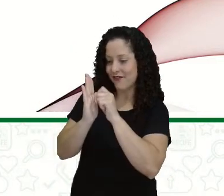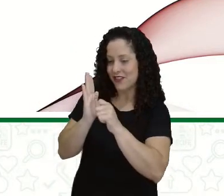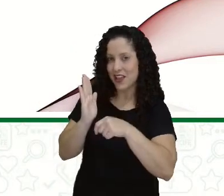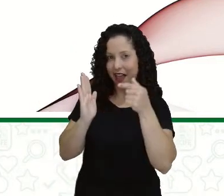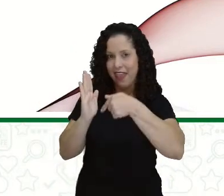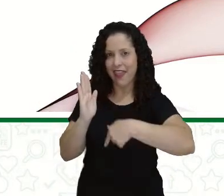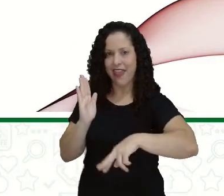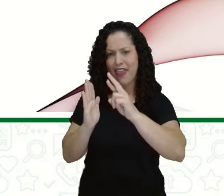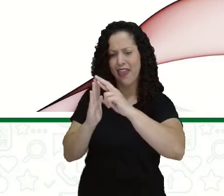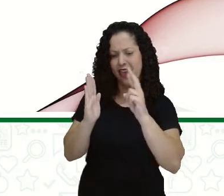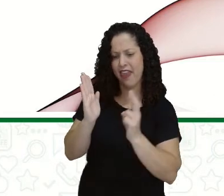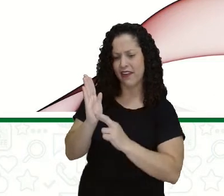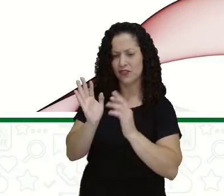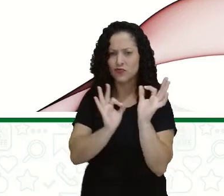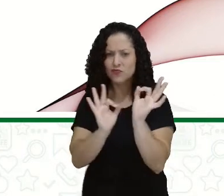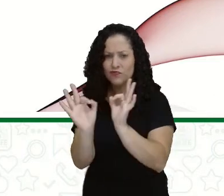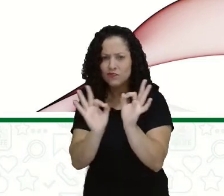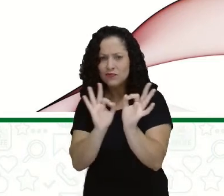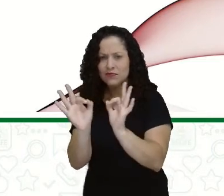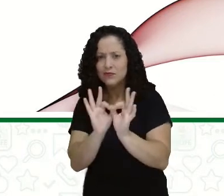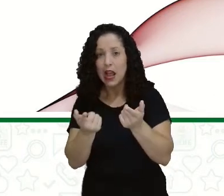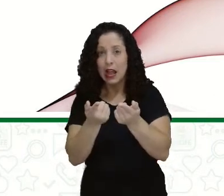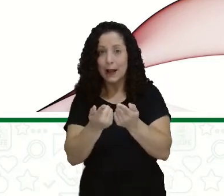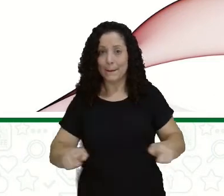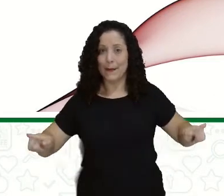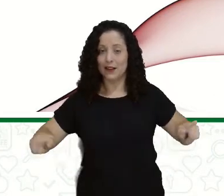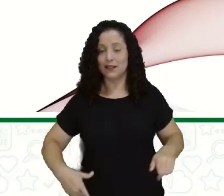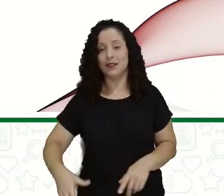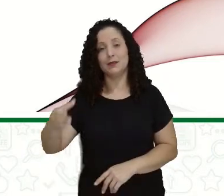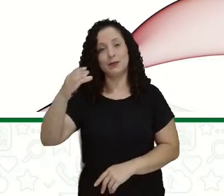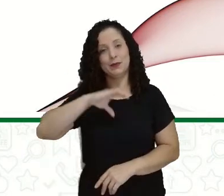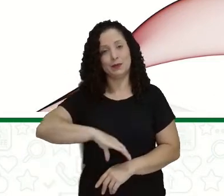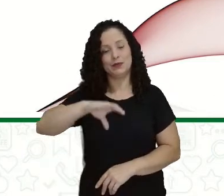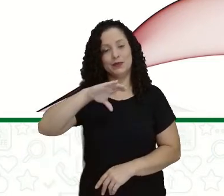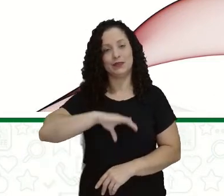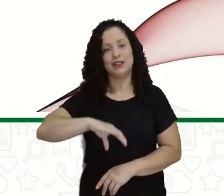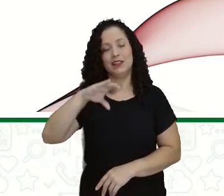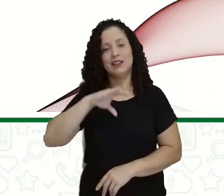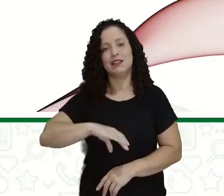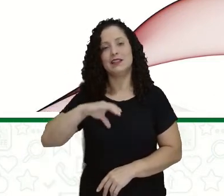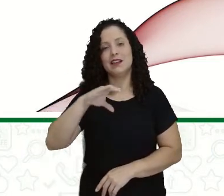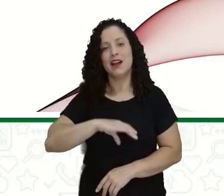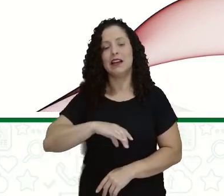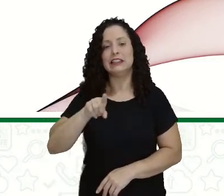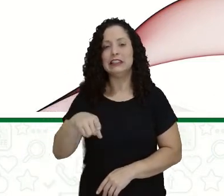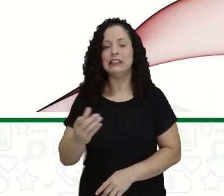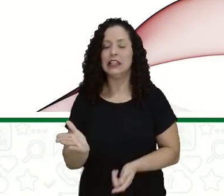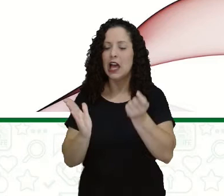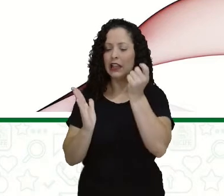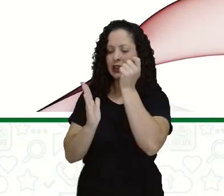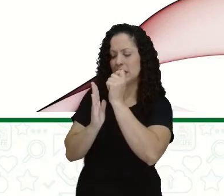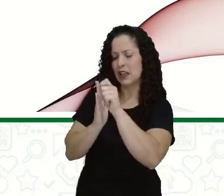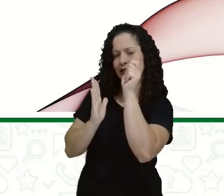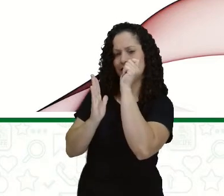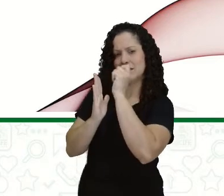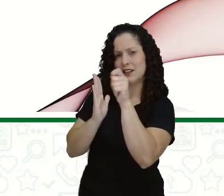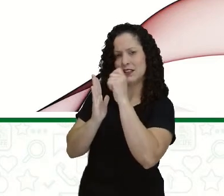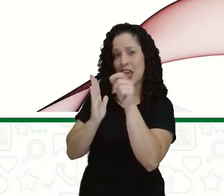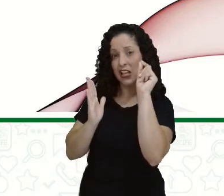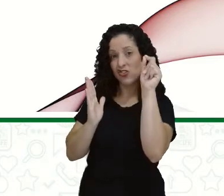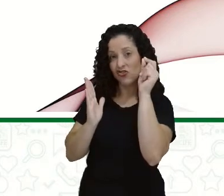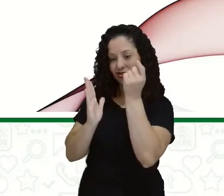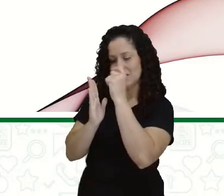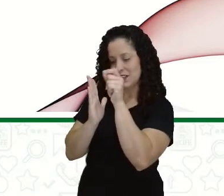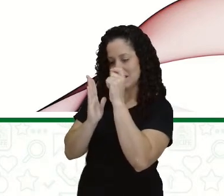regras estabelecidas pela gramática normativa para a grafia, ou seja,